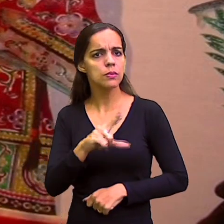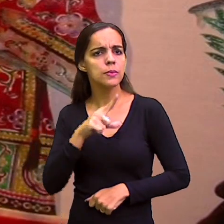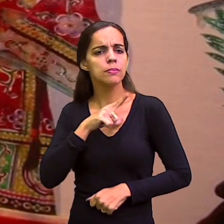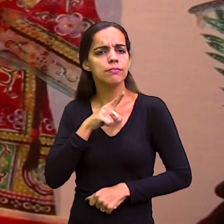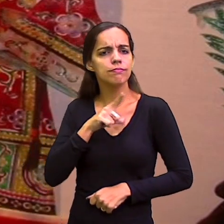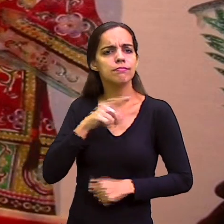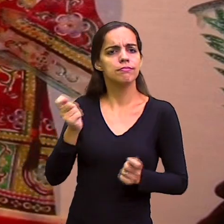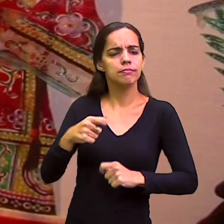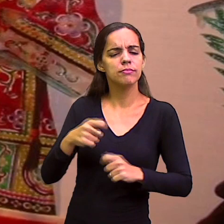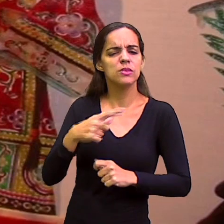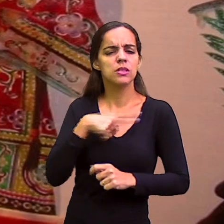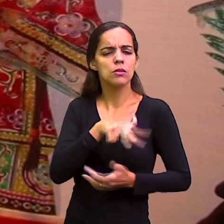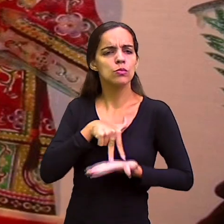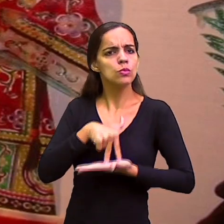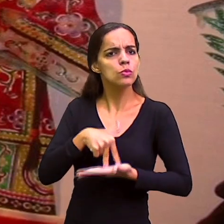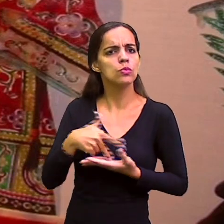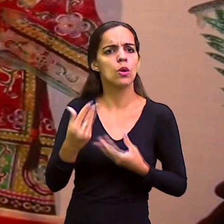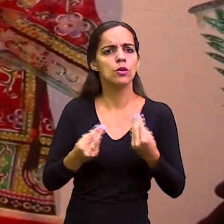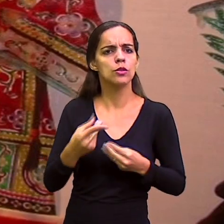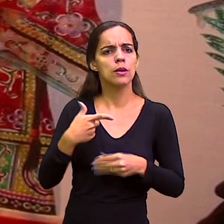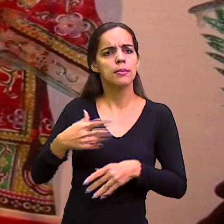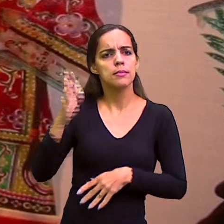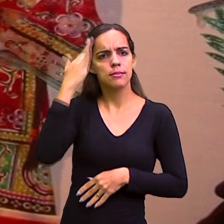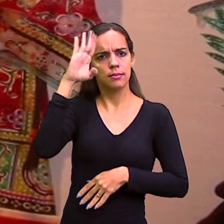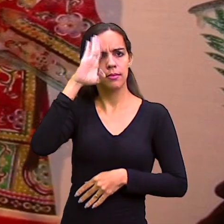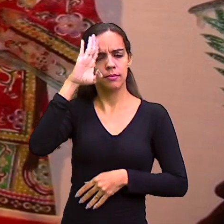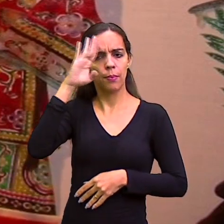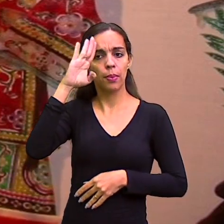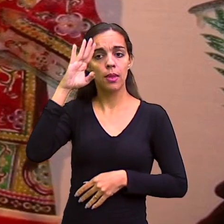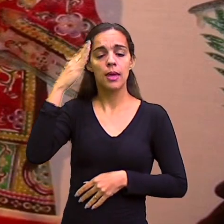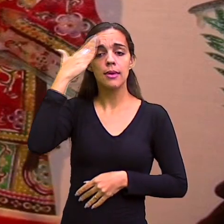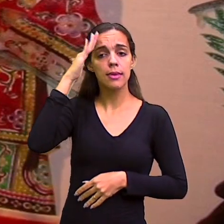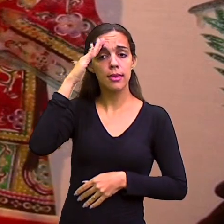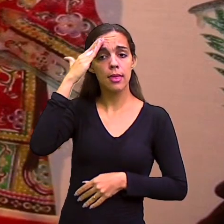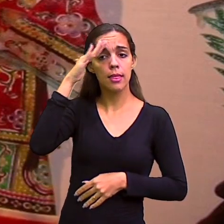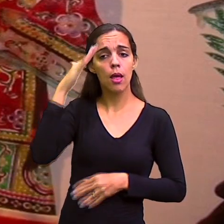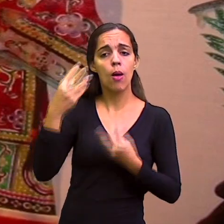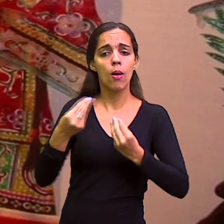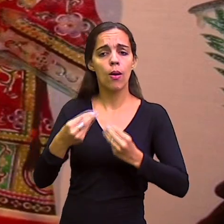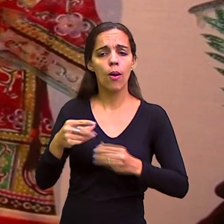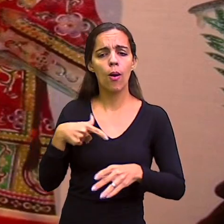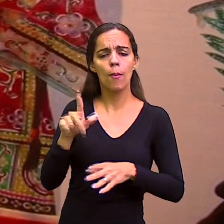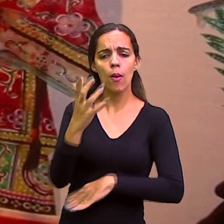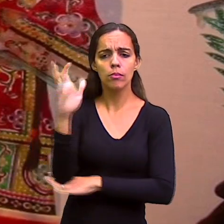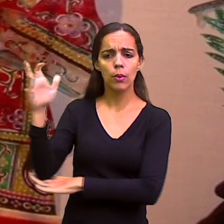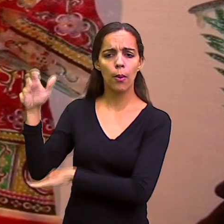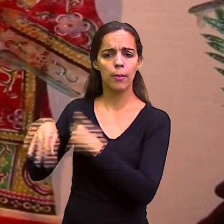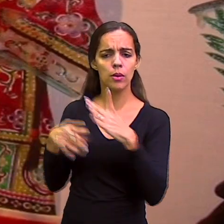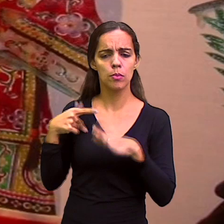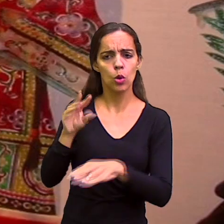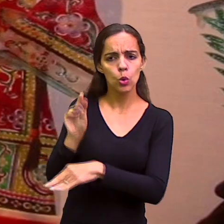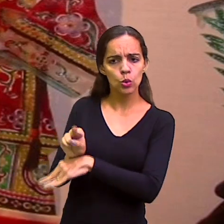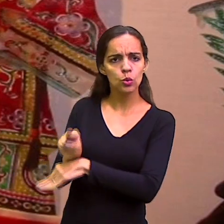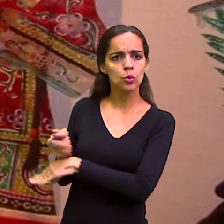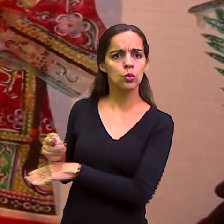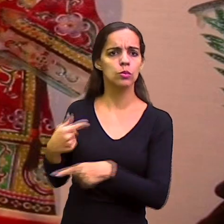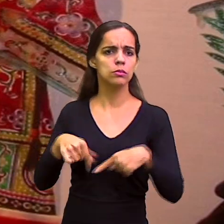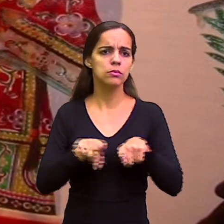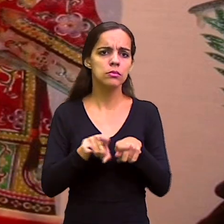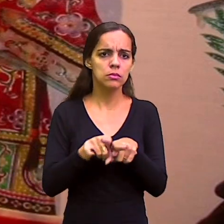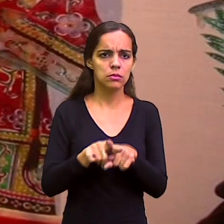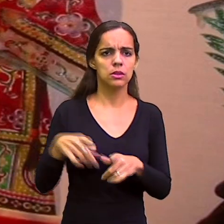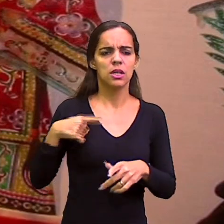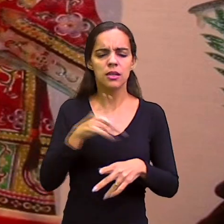sobre sustentabilidade e os cuidados com o meio ambiente. Combater o preconceito, o racismo